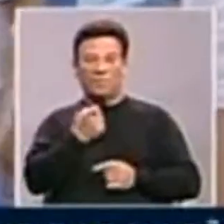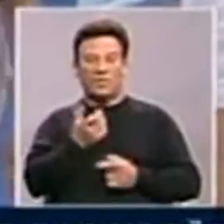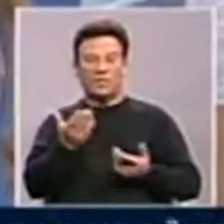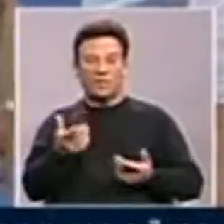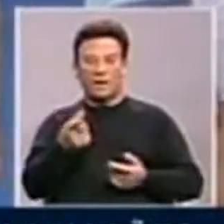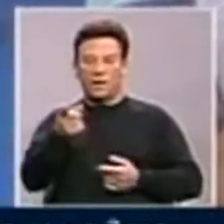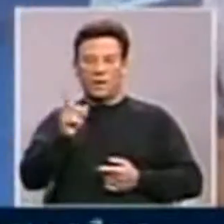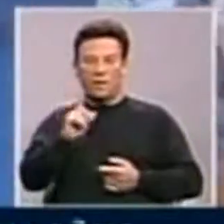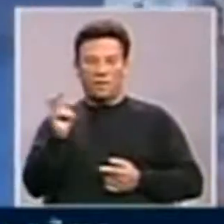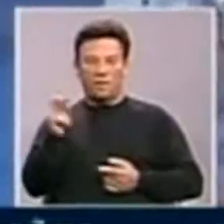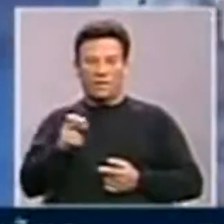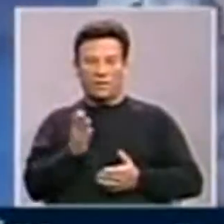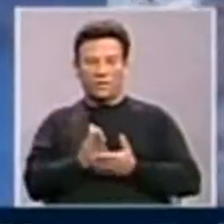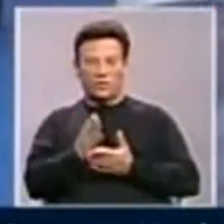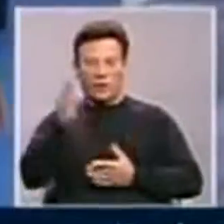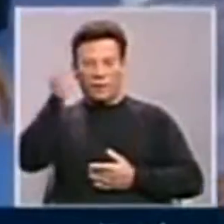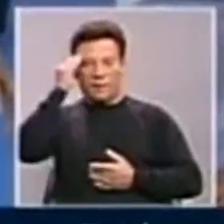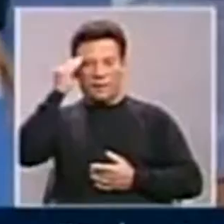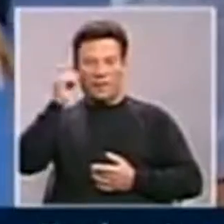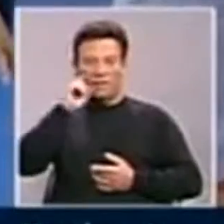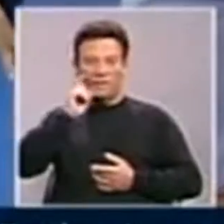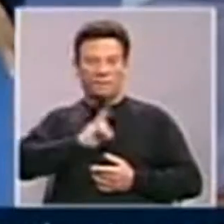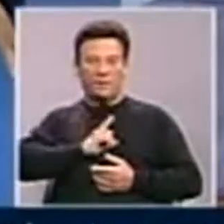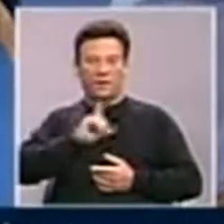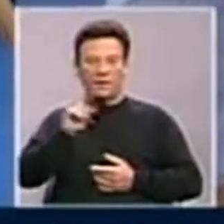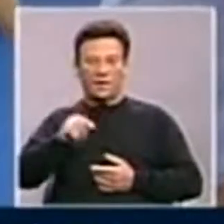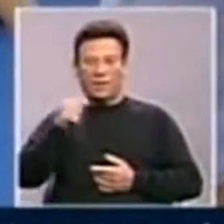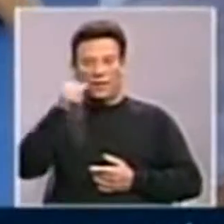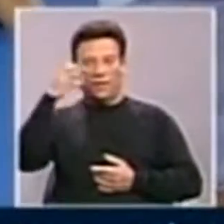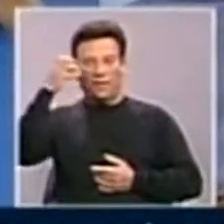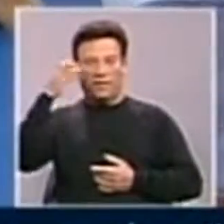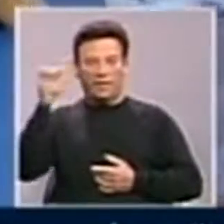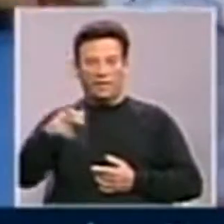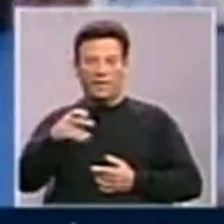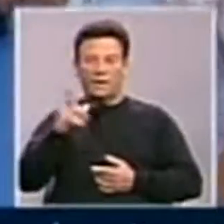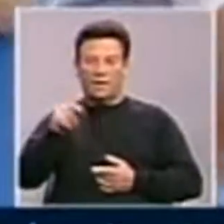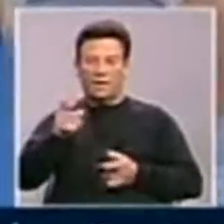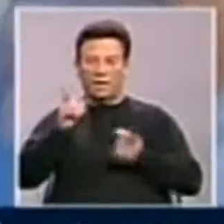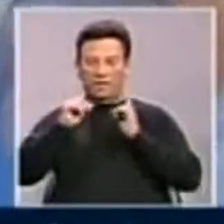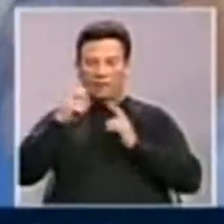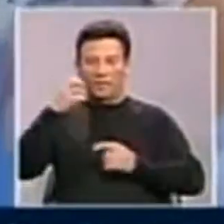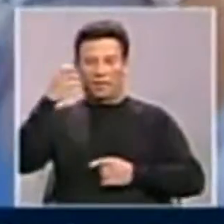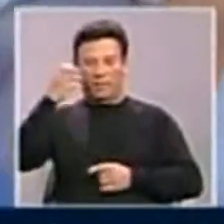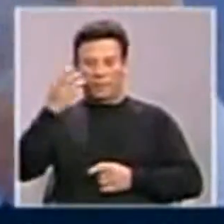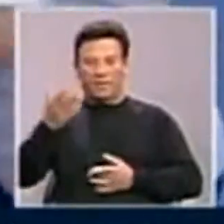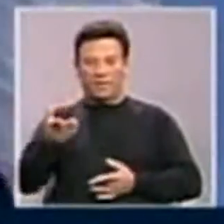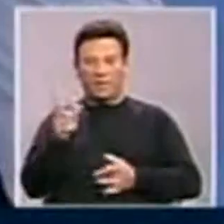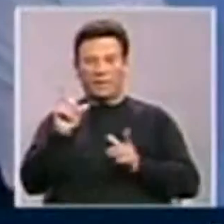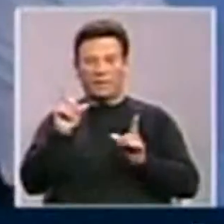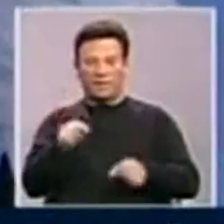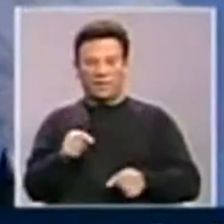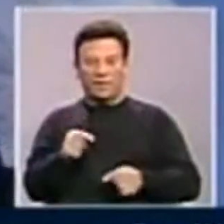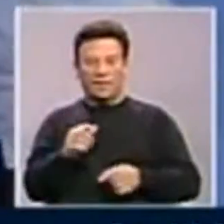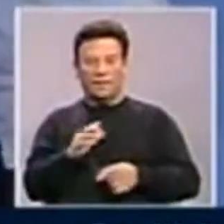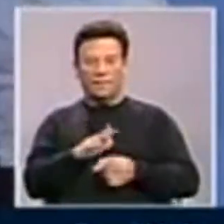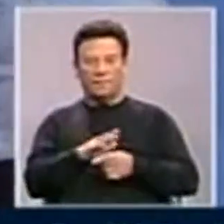é, eles não vêm só para aprender a defesa pessoal, vêm também para se divertir? Para divertir e